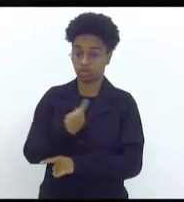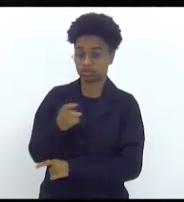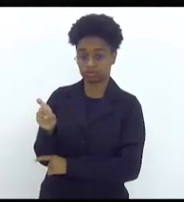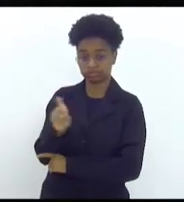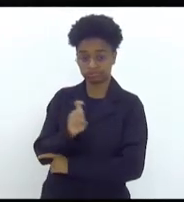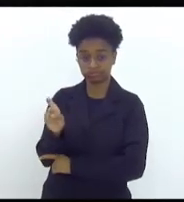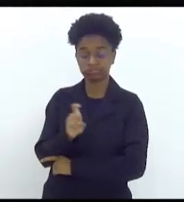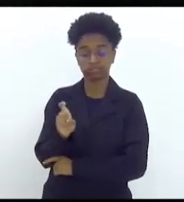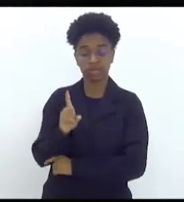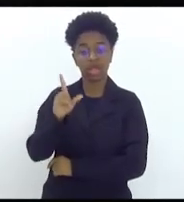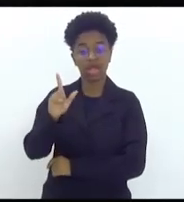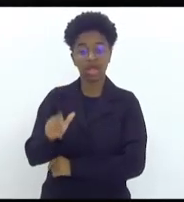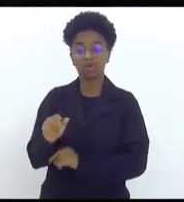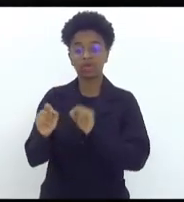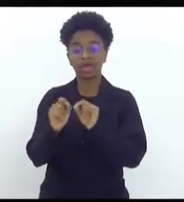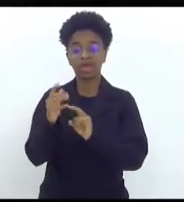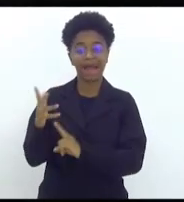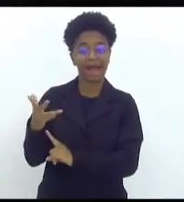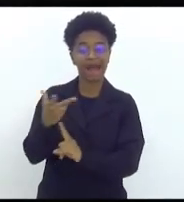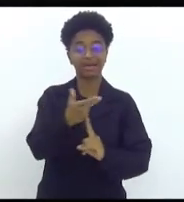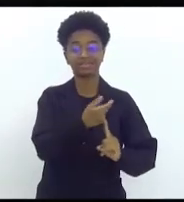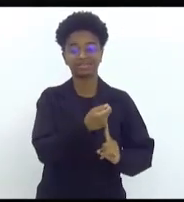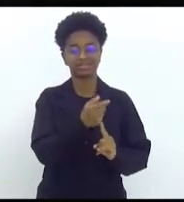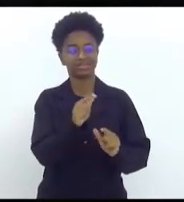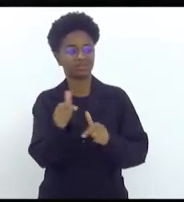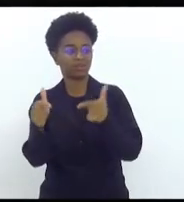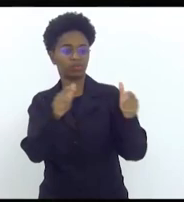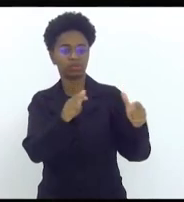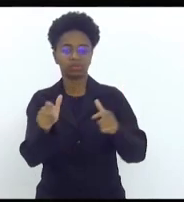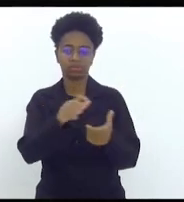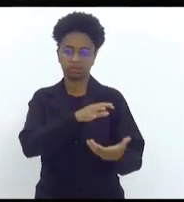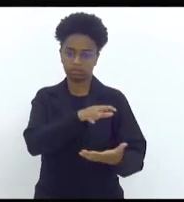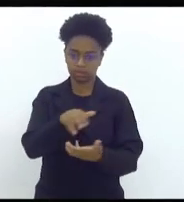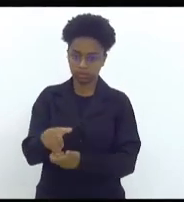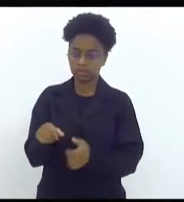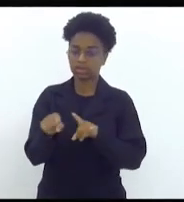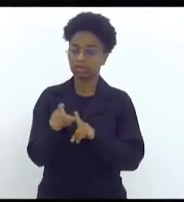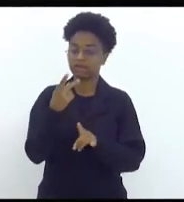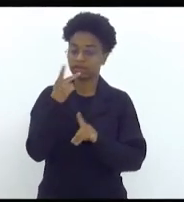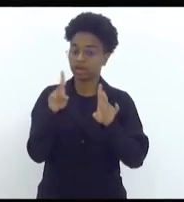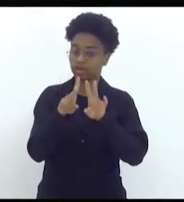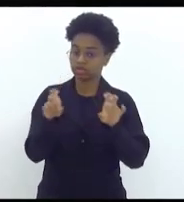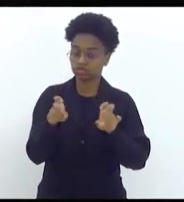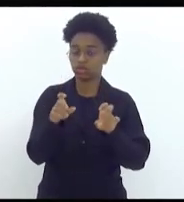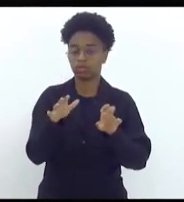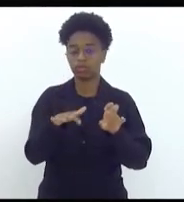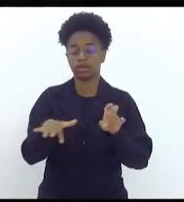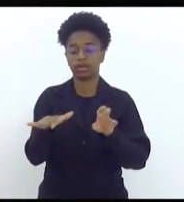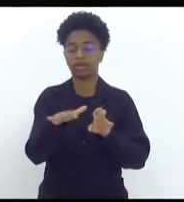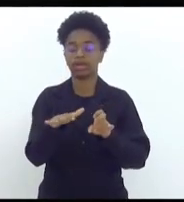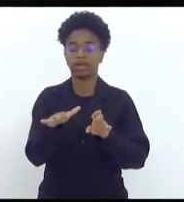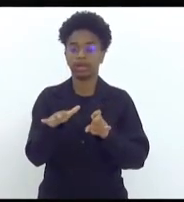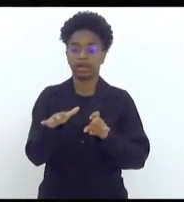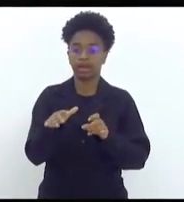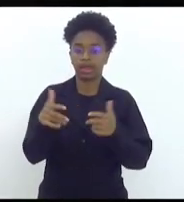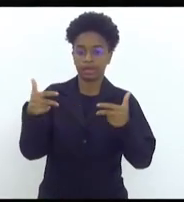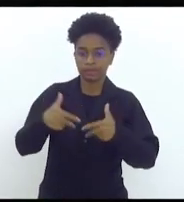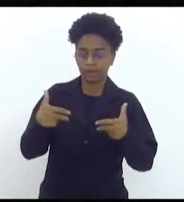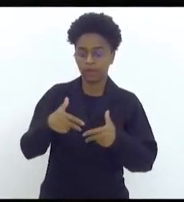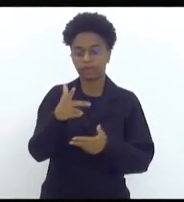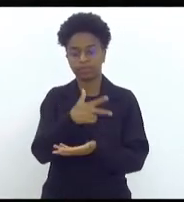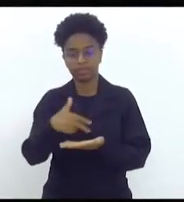são reconhecidos como artistas mundialmente é falar desses elementos do Hip Hop a dança